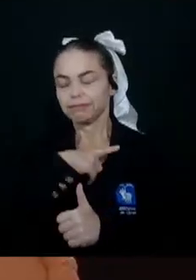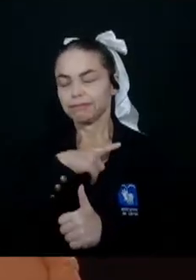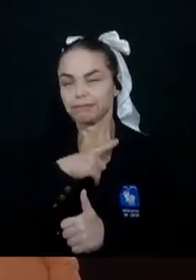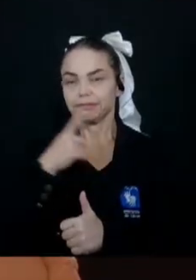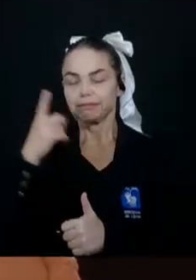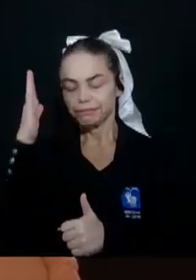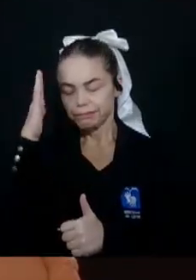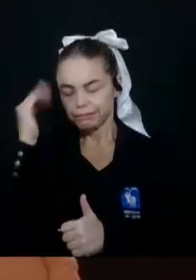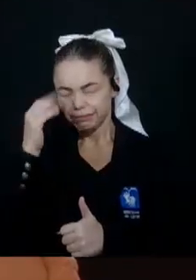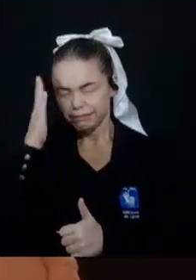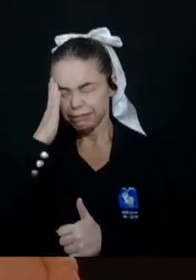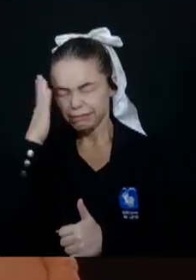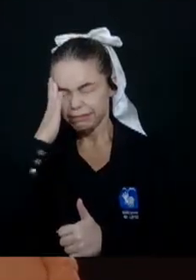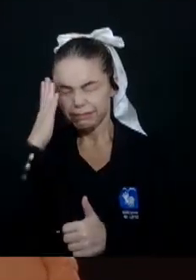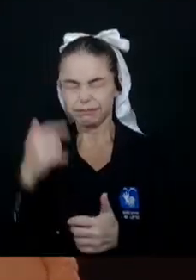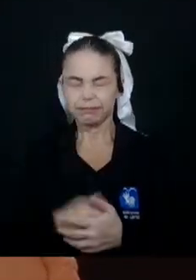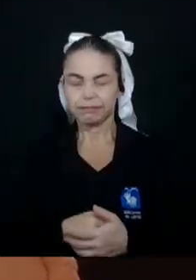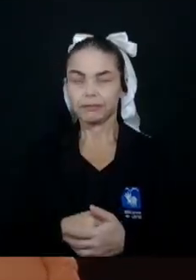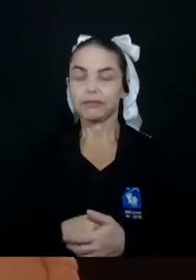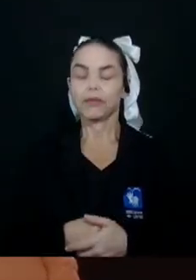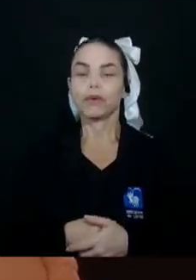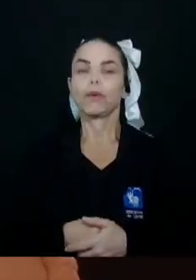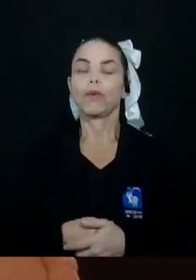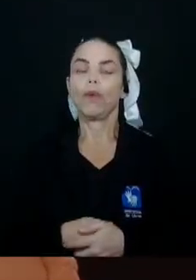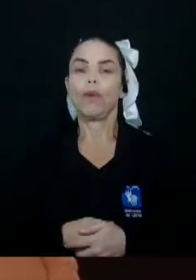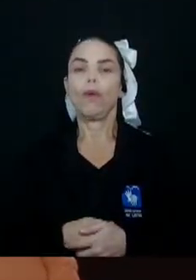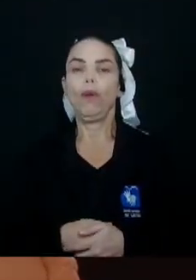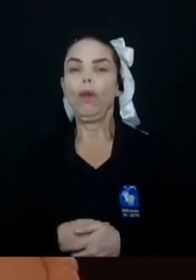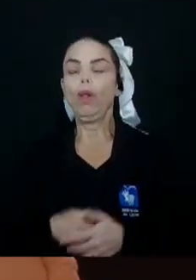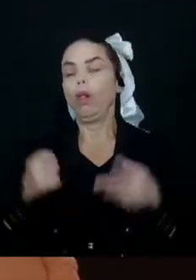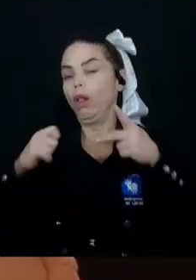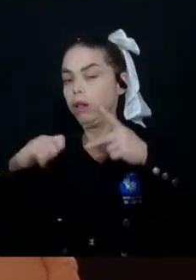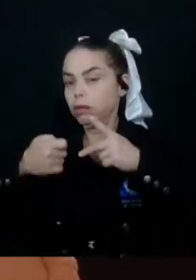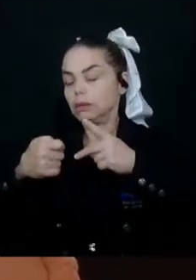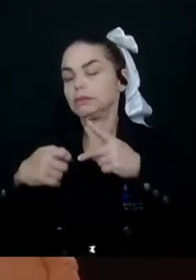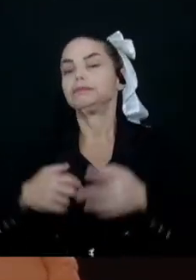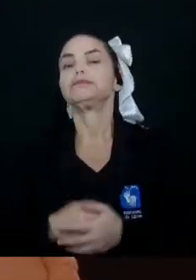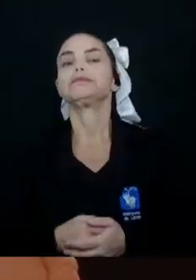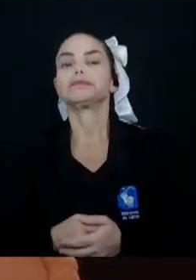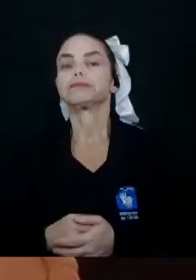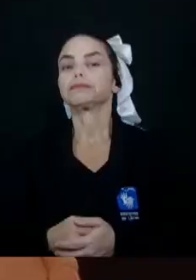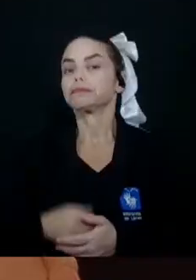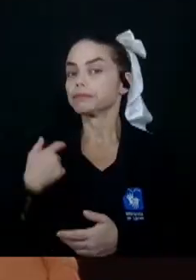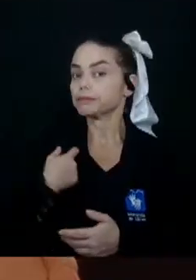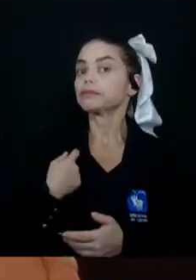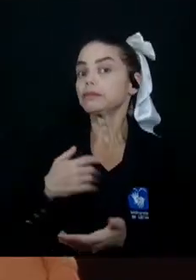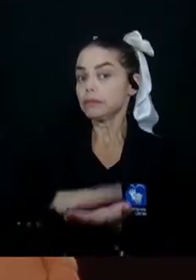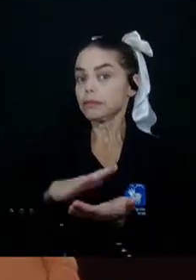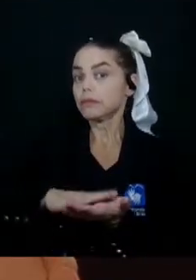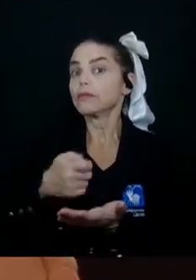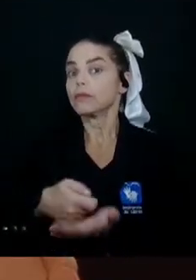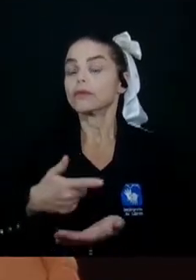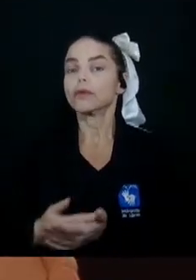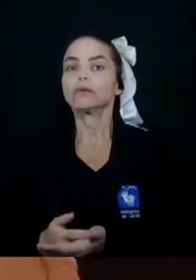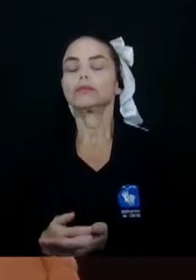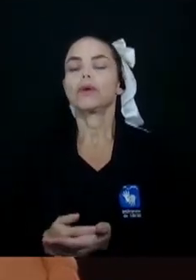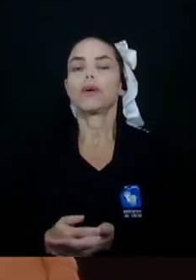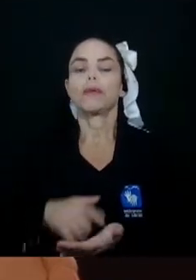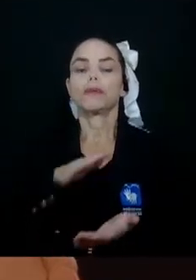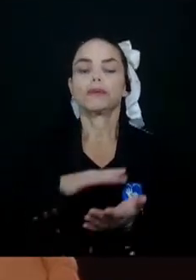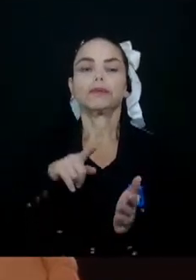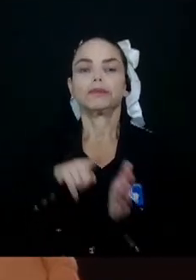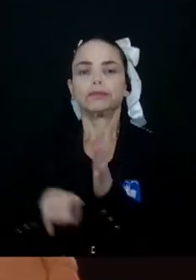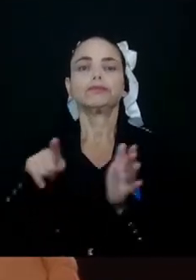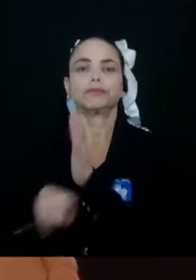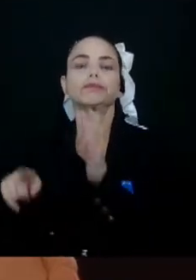aí dos PIX que são feitos é as cobranças, que vem muitas cobranças que não são